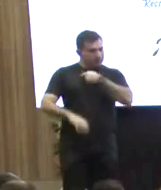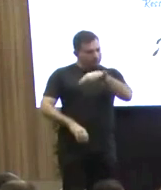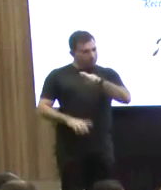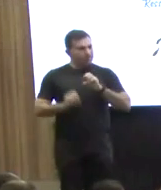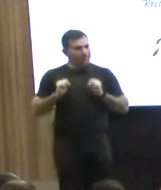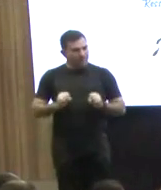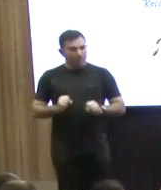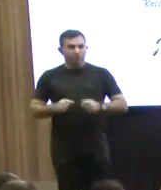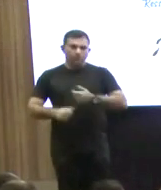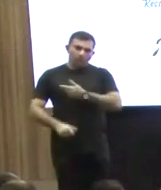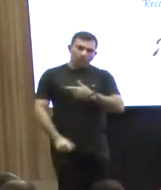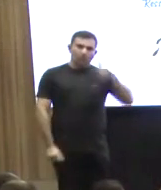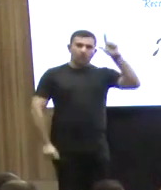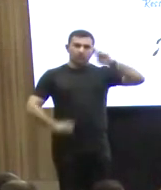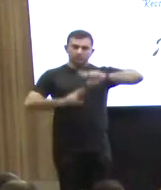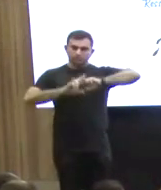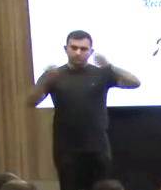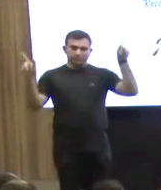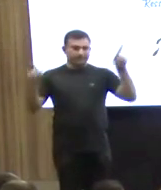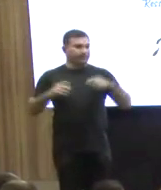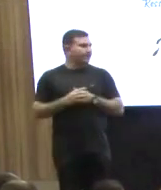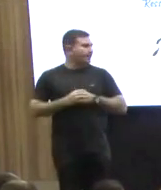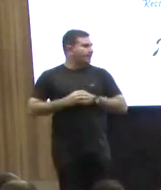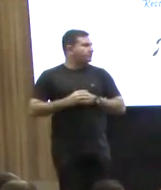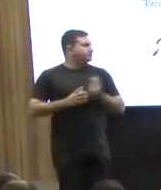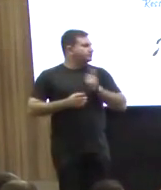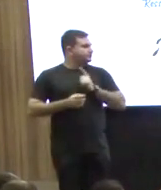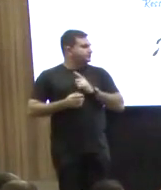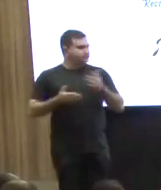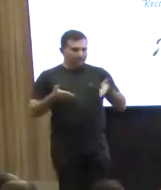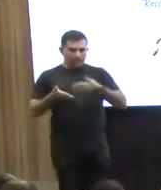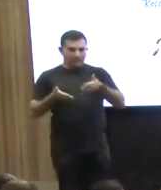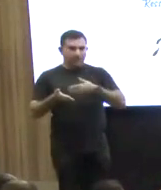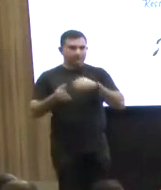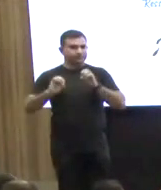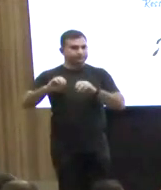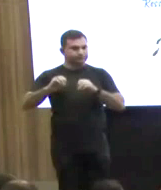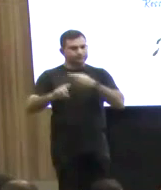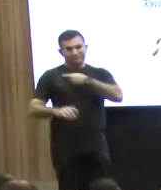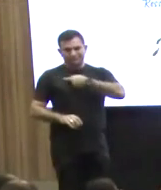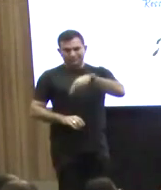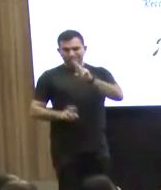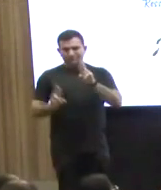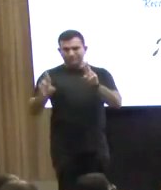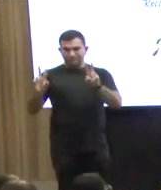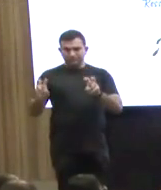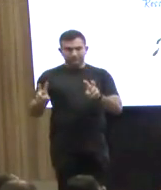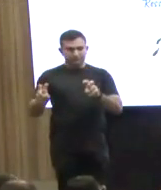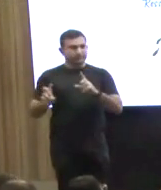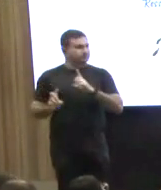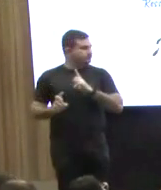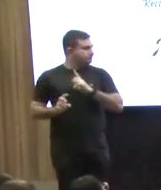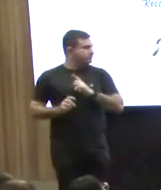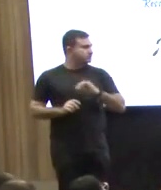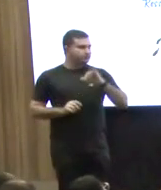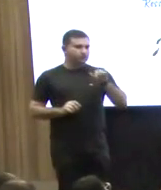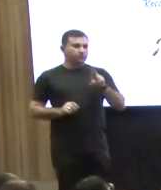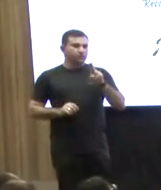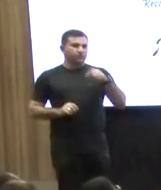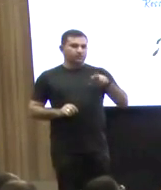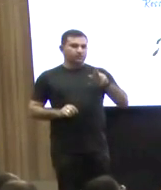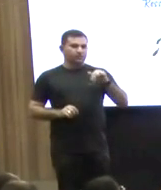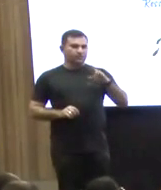religioso tem sido espaço de intolerância religiosa, né? De intolerância sexual, de gênero, etc. Uma coisa que geralmente não nos passa muito pela cabeça,